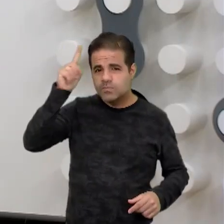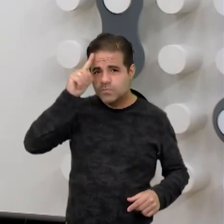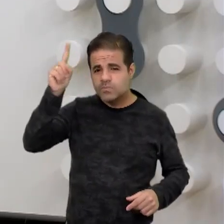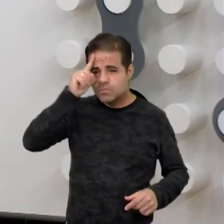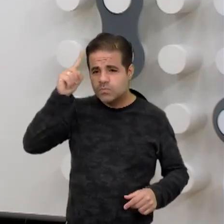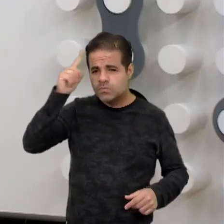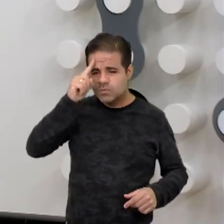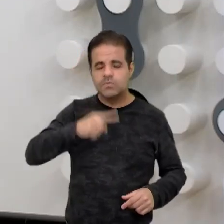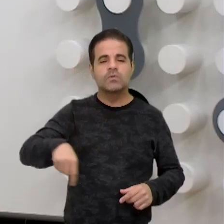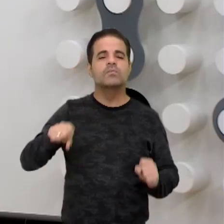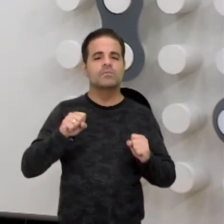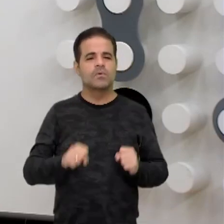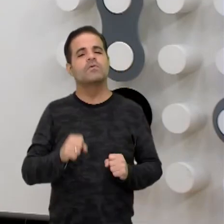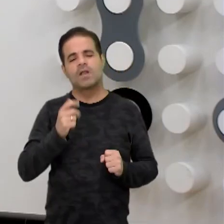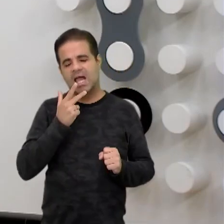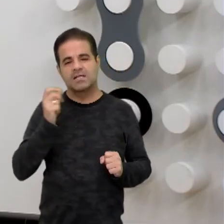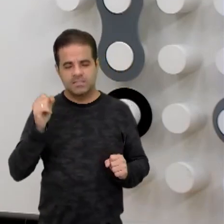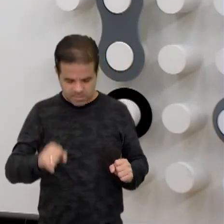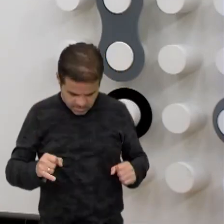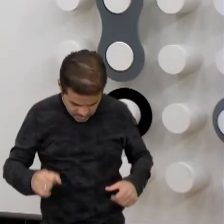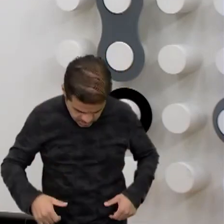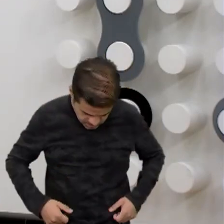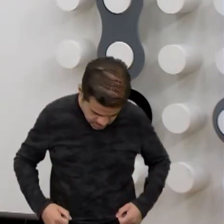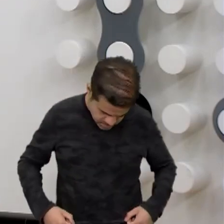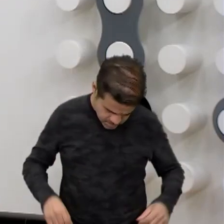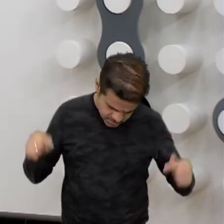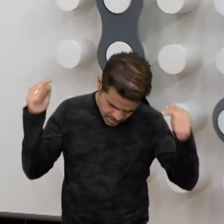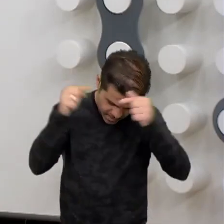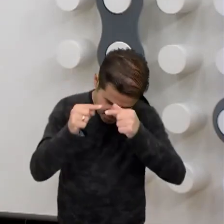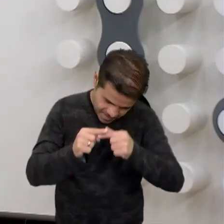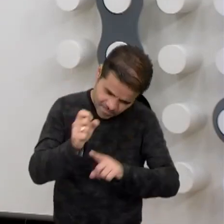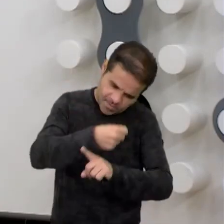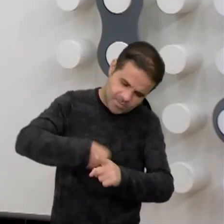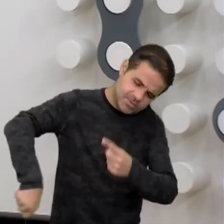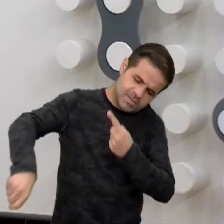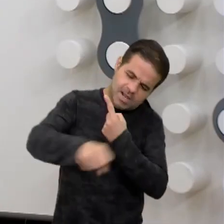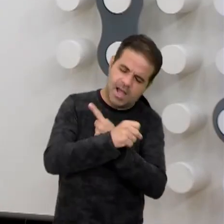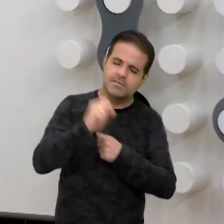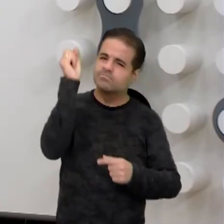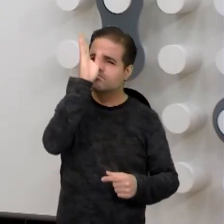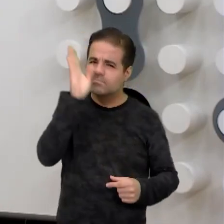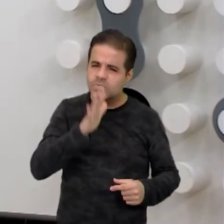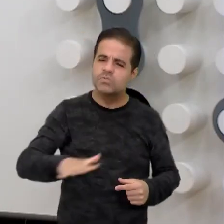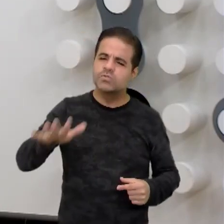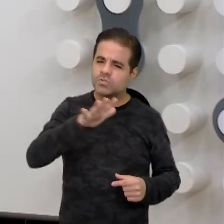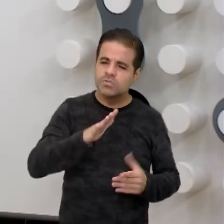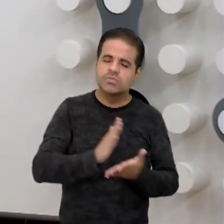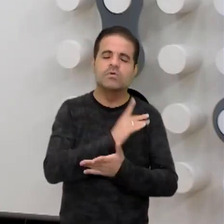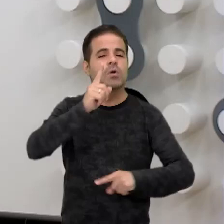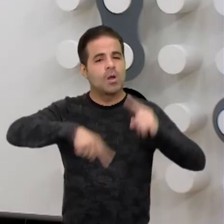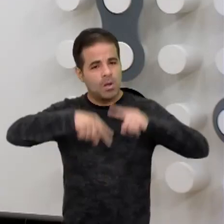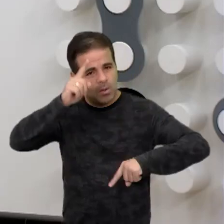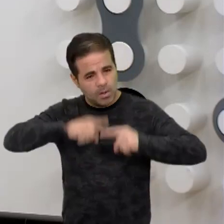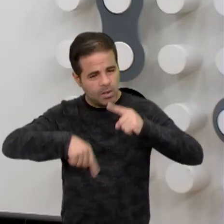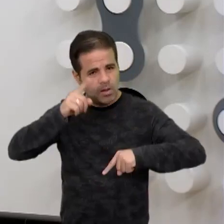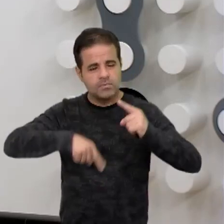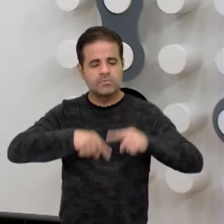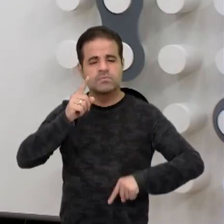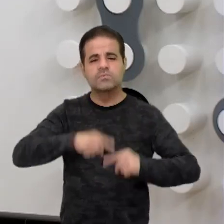isso nós podemos dizer que sim, que tem a ver com a sociedade brasileira de modo geral e alguns elementos dentro